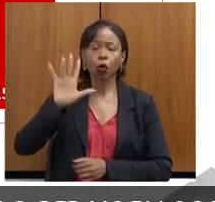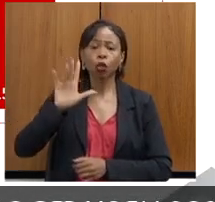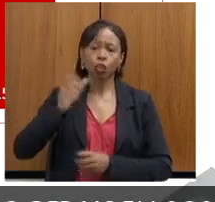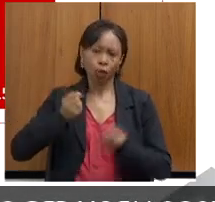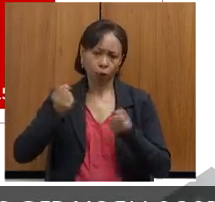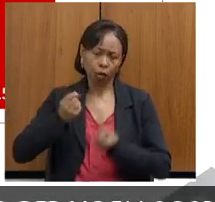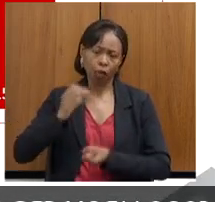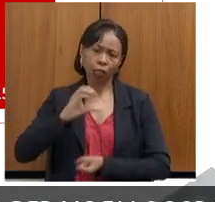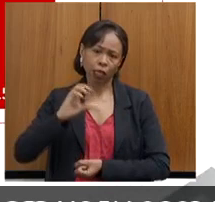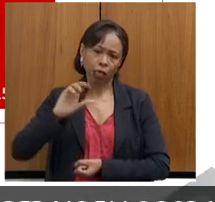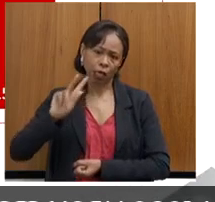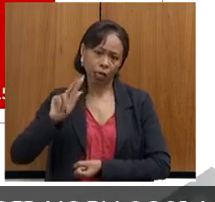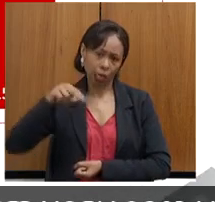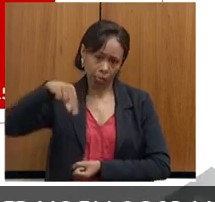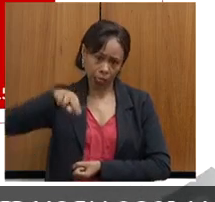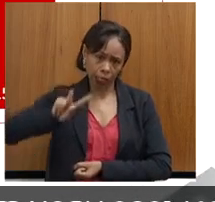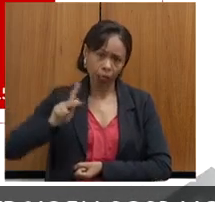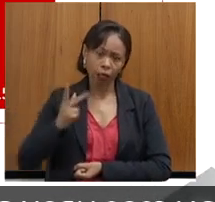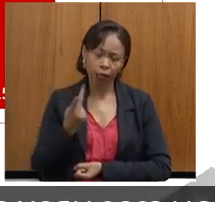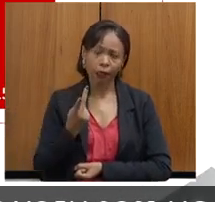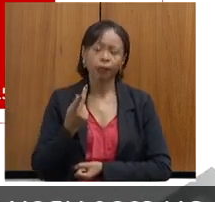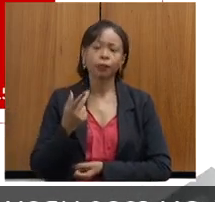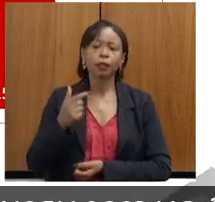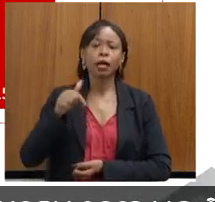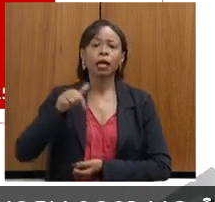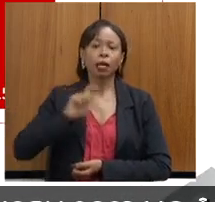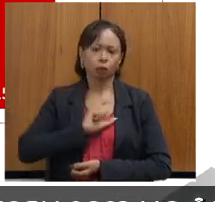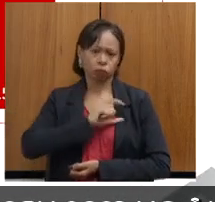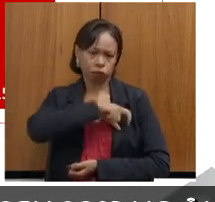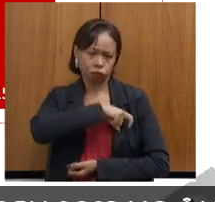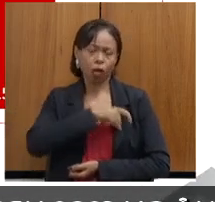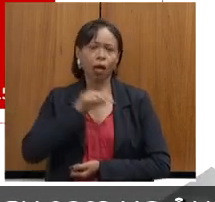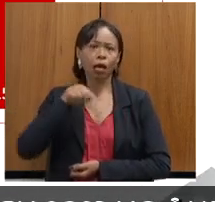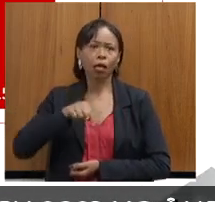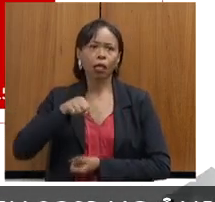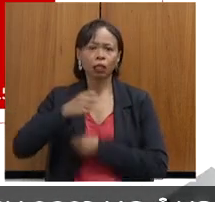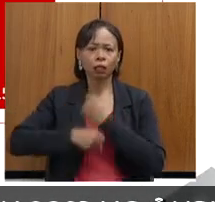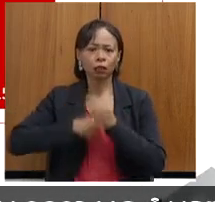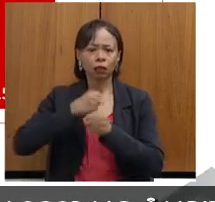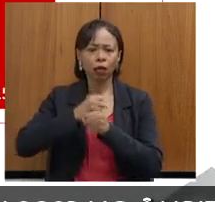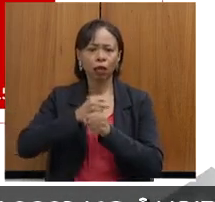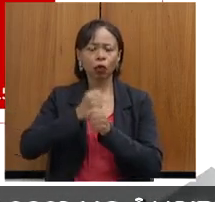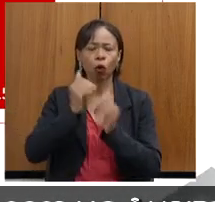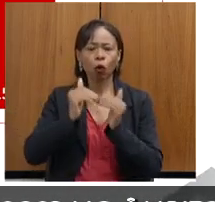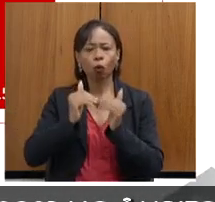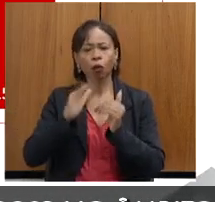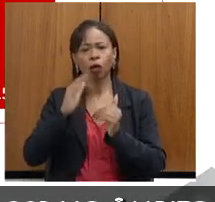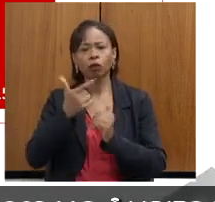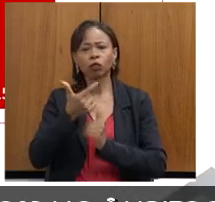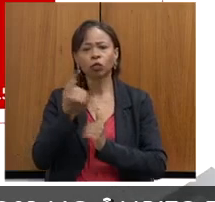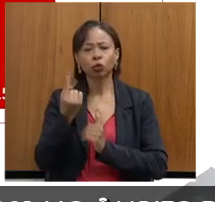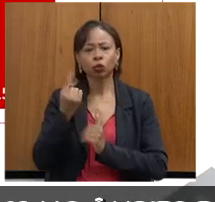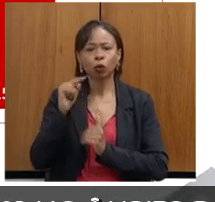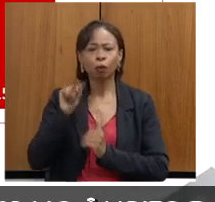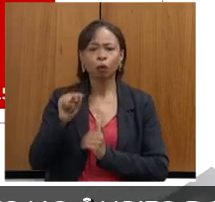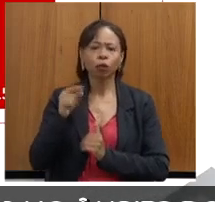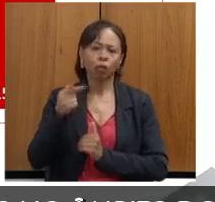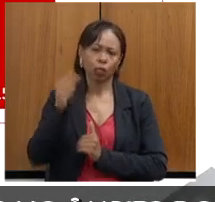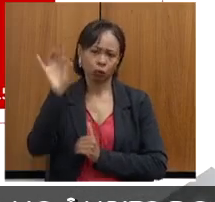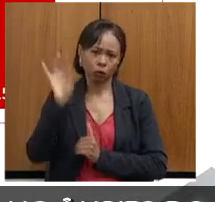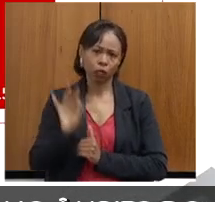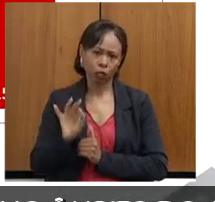e licenciamento de veículos neste ano nós tivemos em uma cresce é um ponto 7 por cento